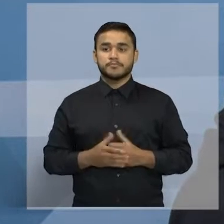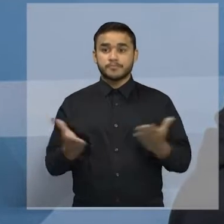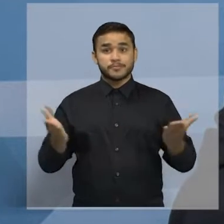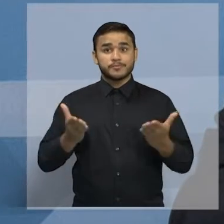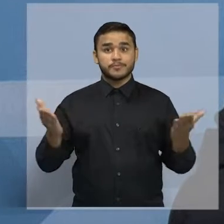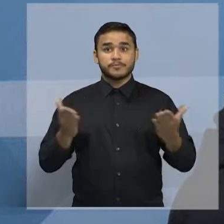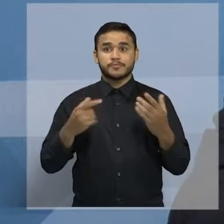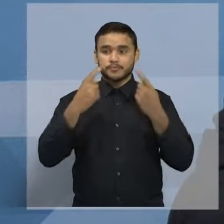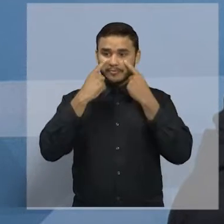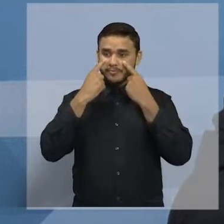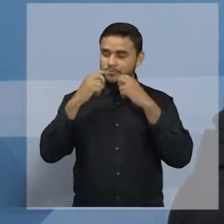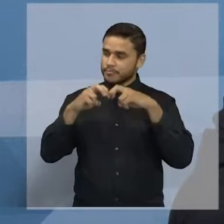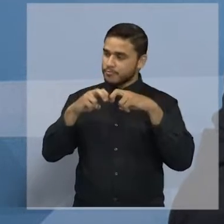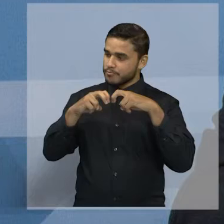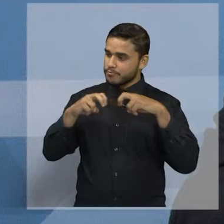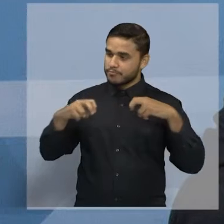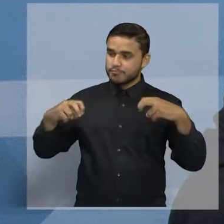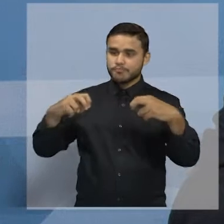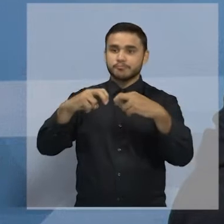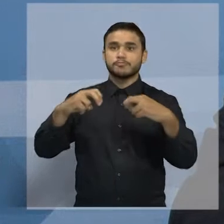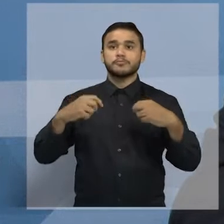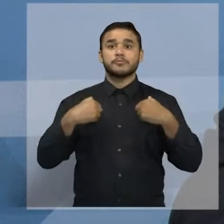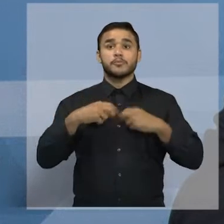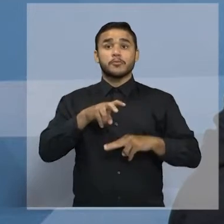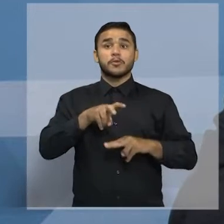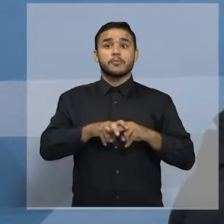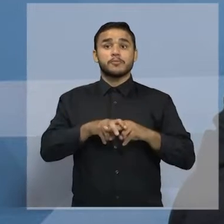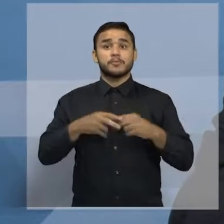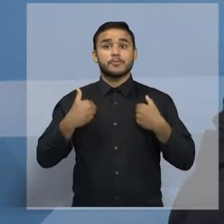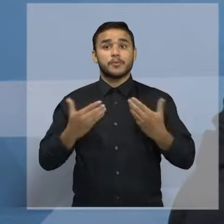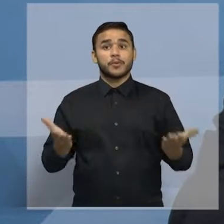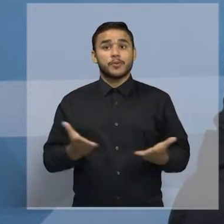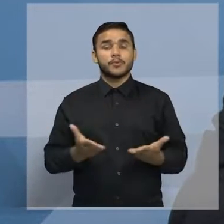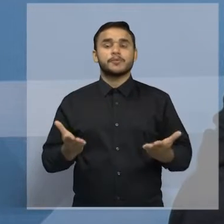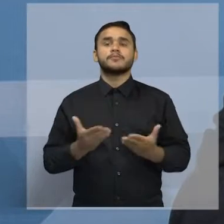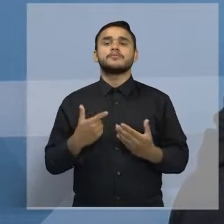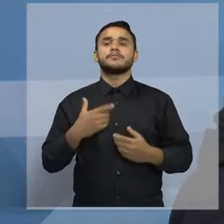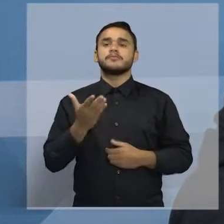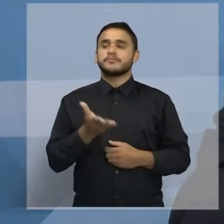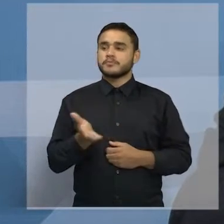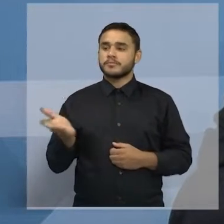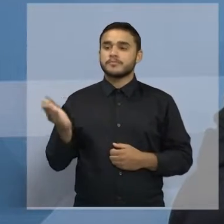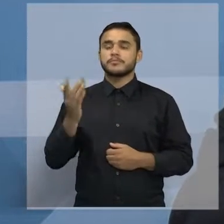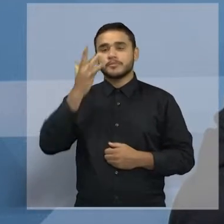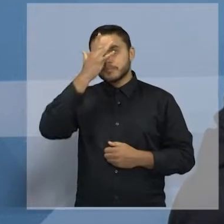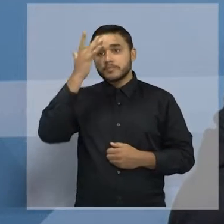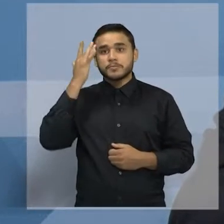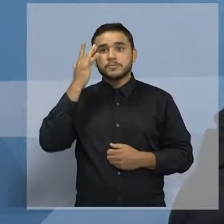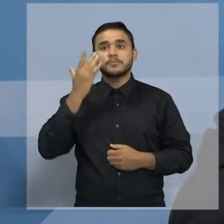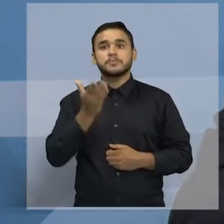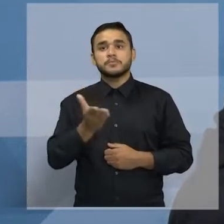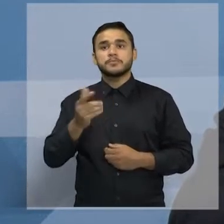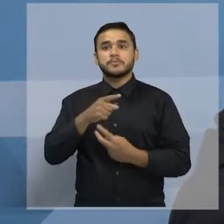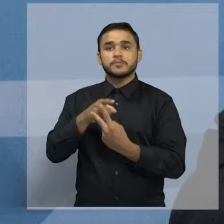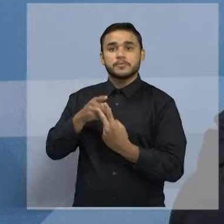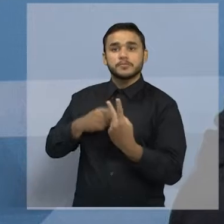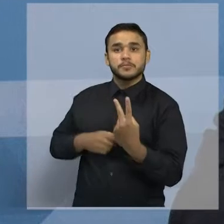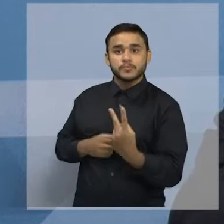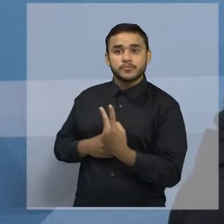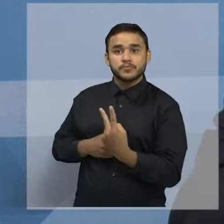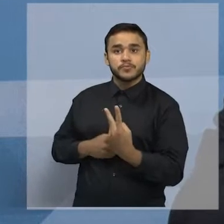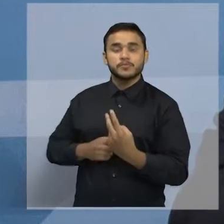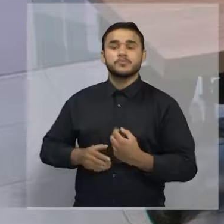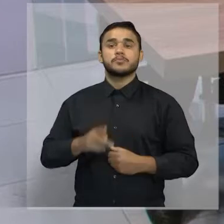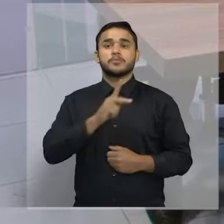observar, o programa hoje tem um formato diferente. Eu estou sentado aqui na mesa e teremos hoje apenas a participação de mais